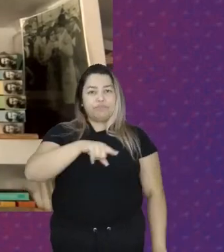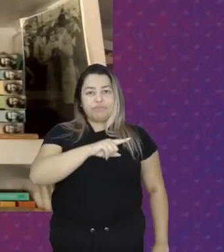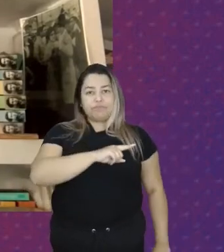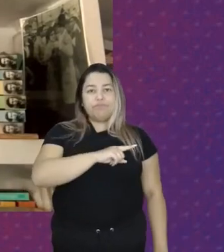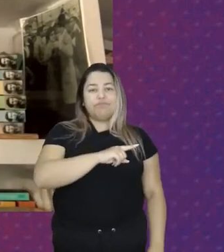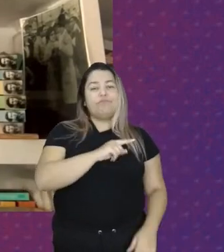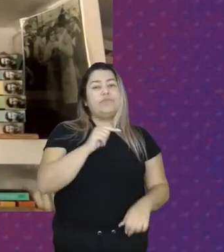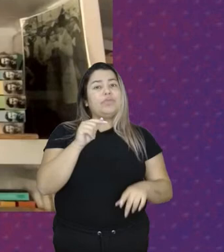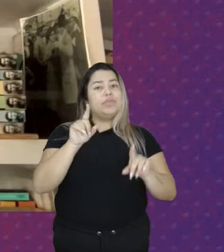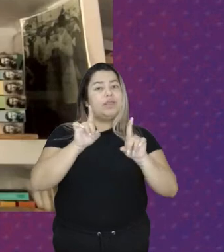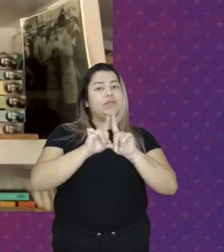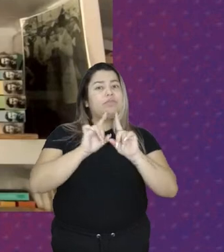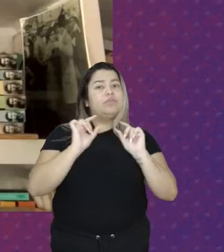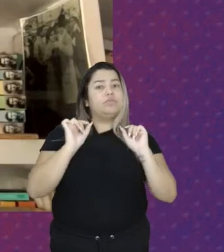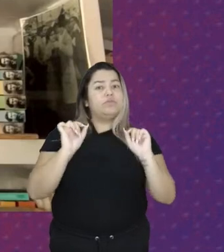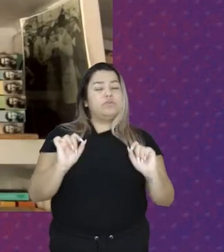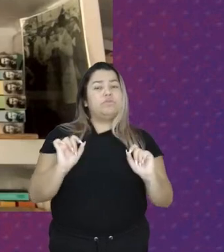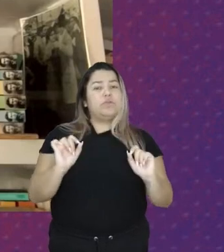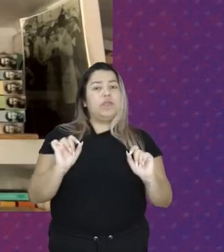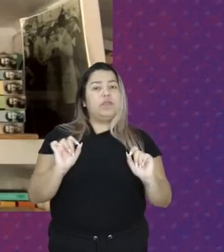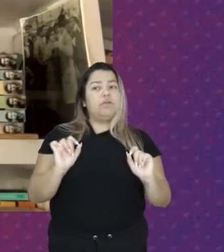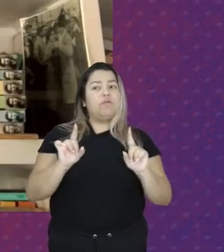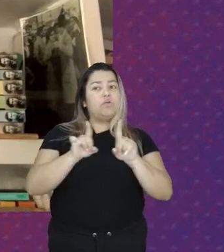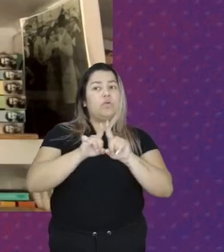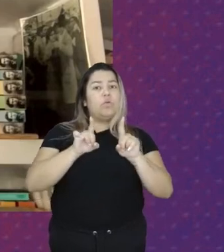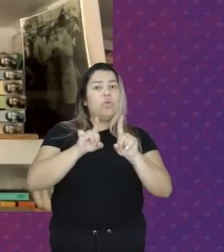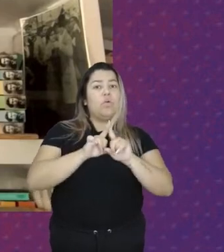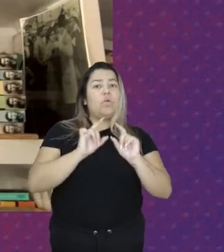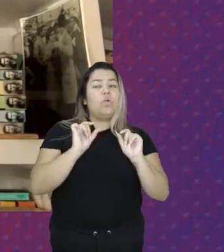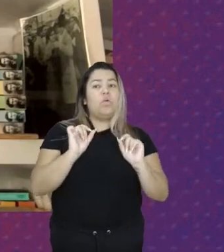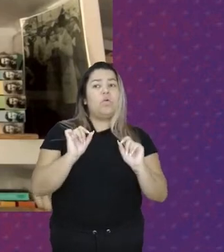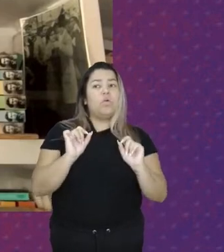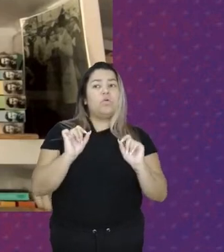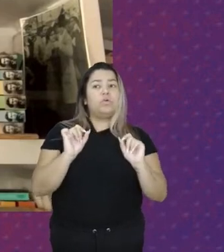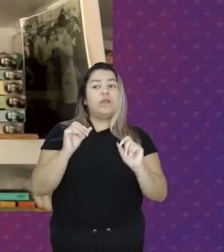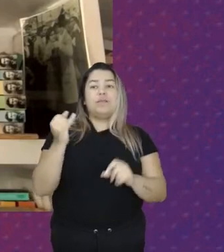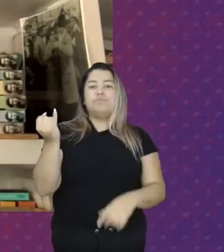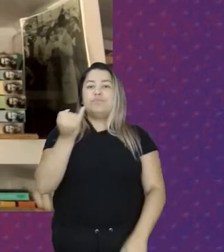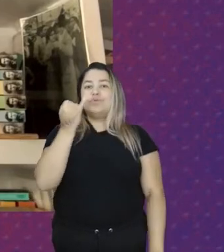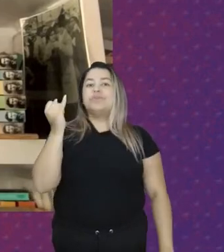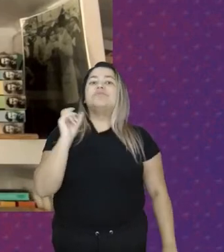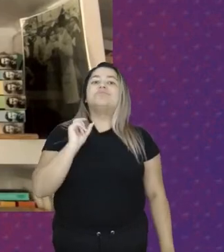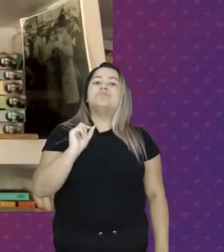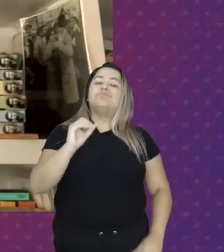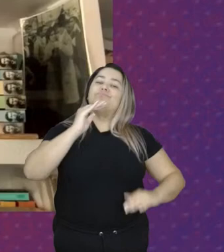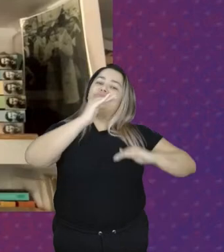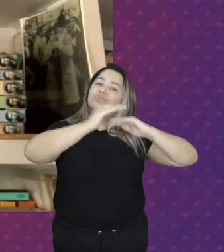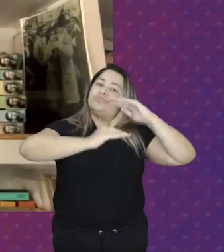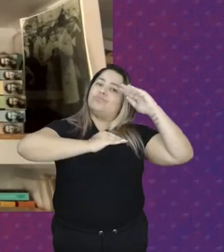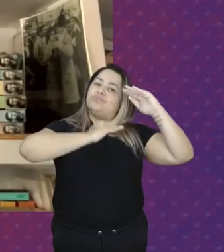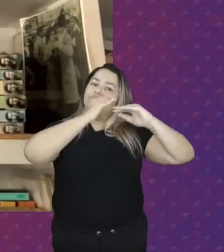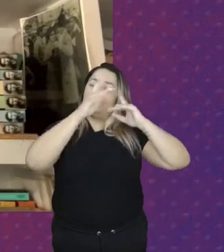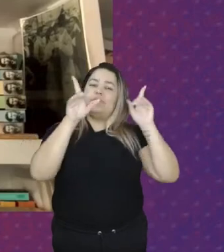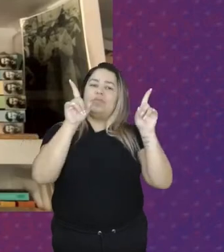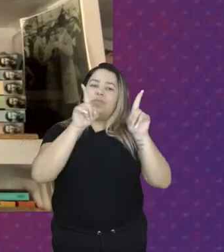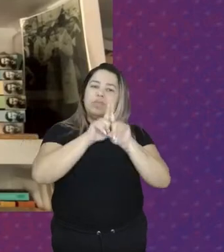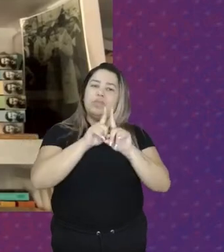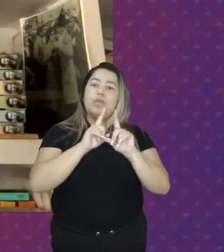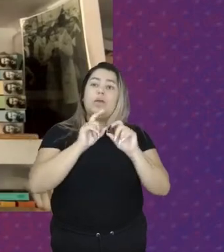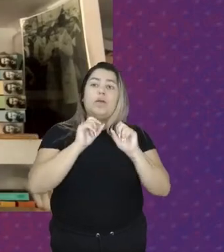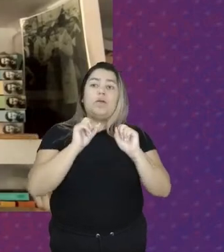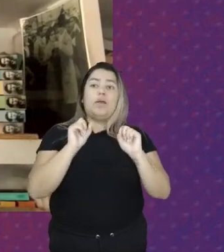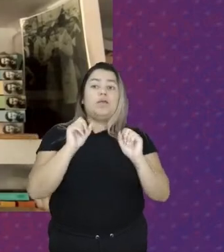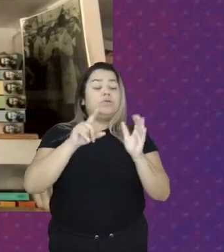tempo, como também, o que é bastante importante, o desenvolvimento da capacidade